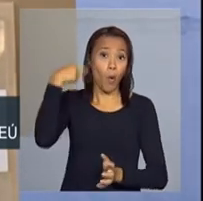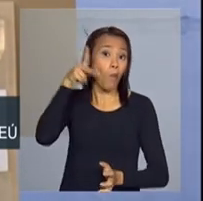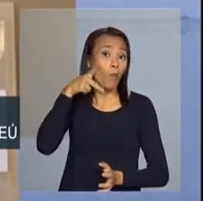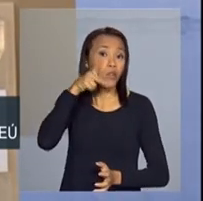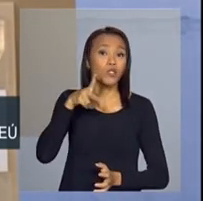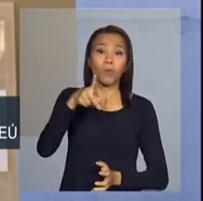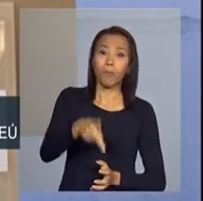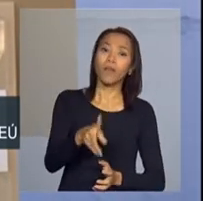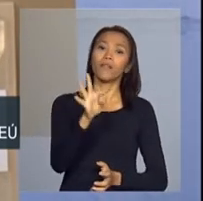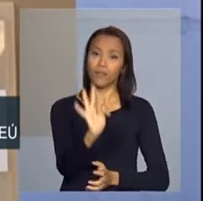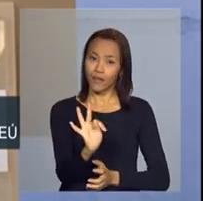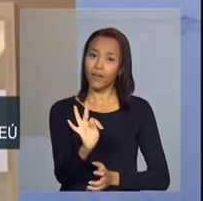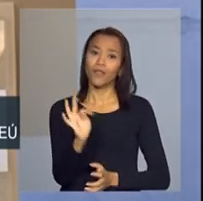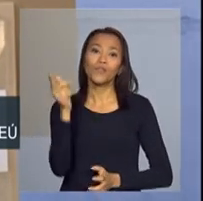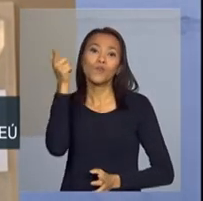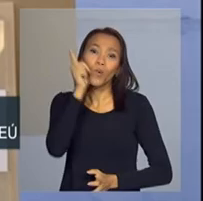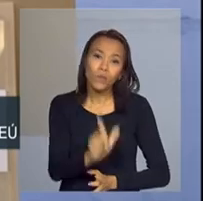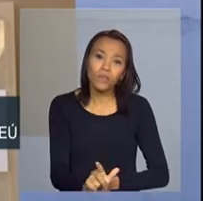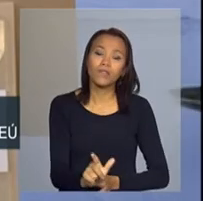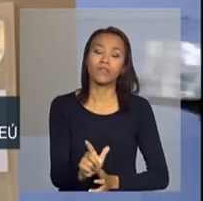pela primeira vez no nosso município.